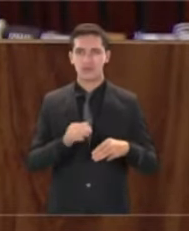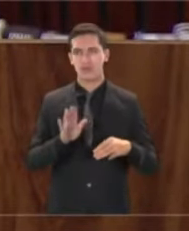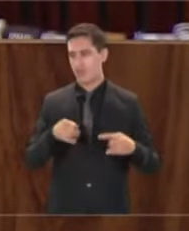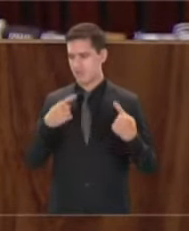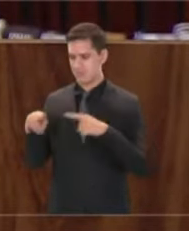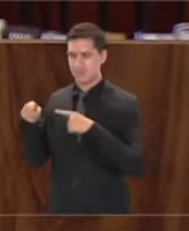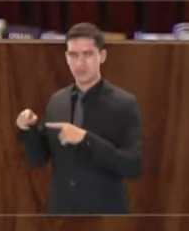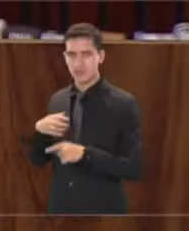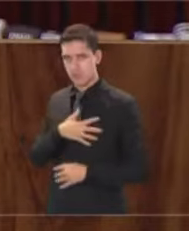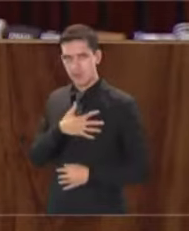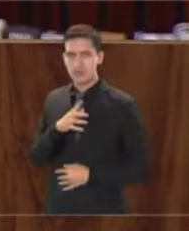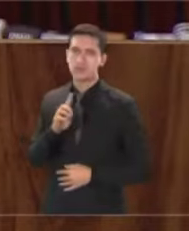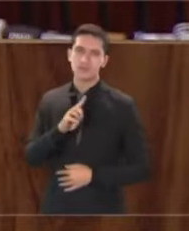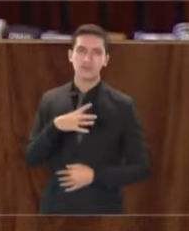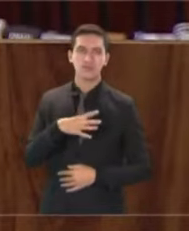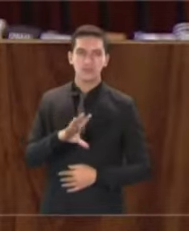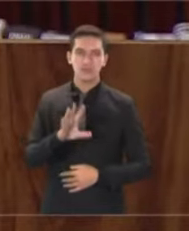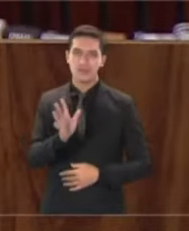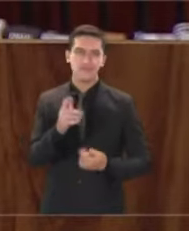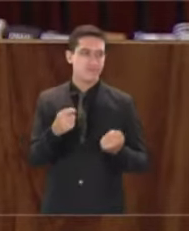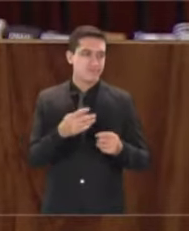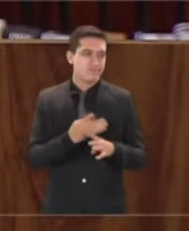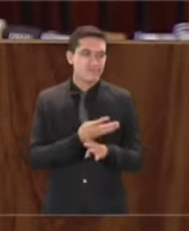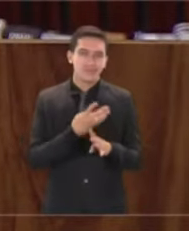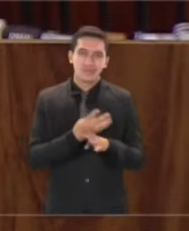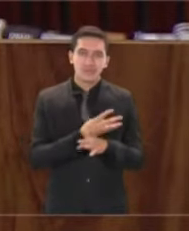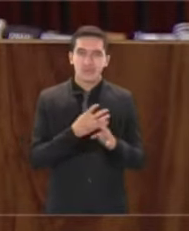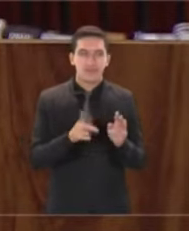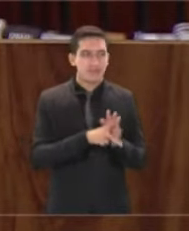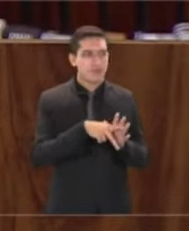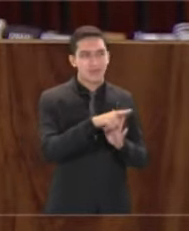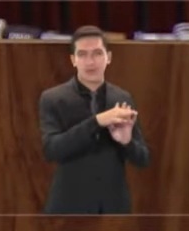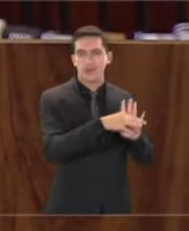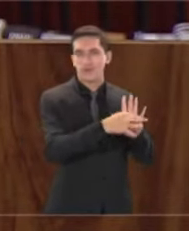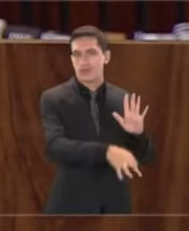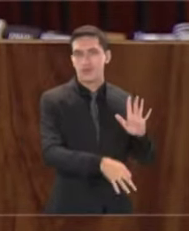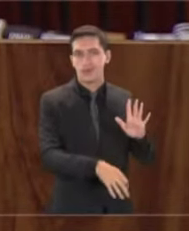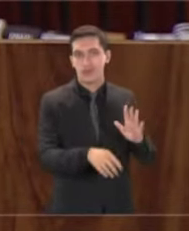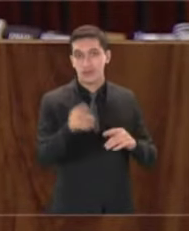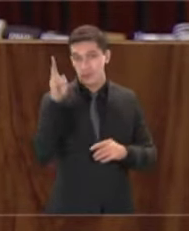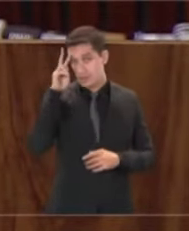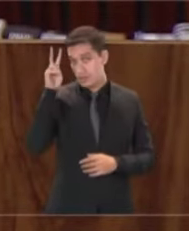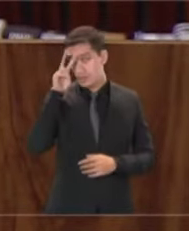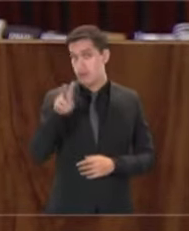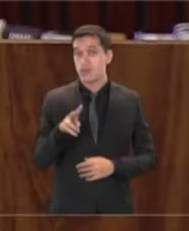não. Mas temos que tolerar, pois é uma opinião. Lembro que